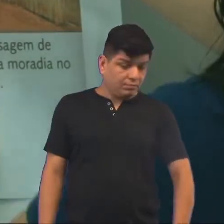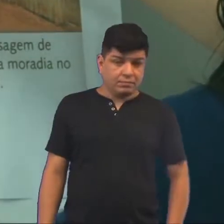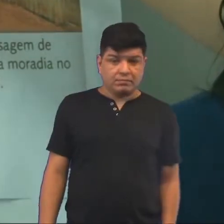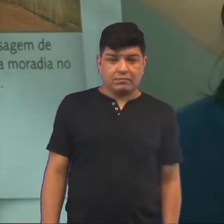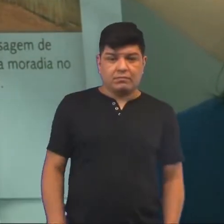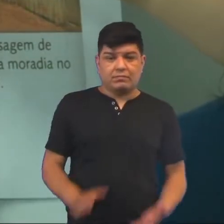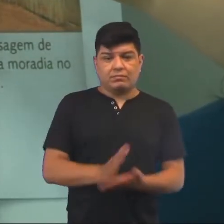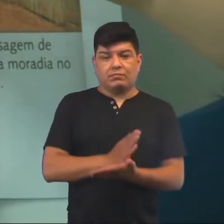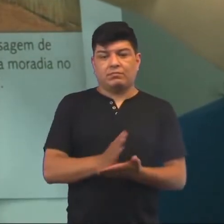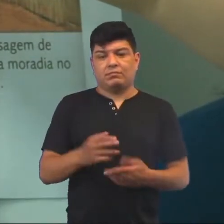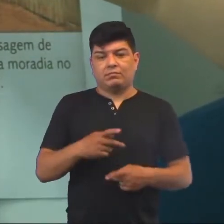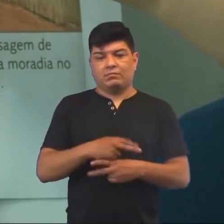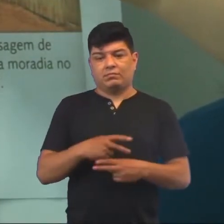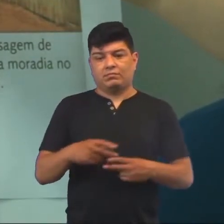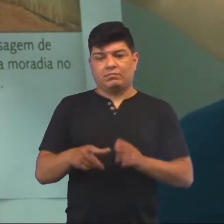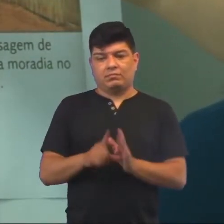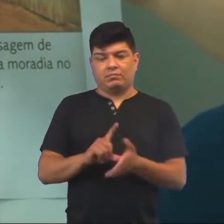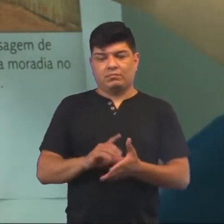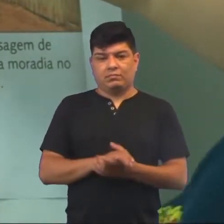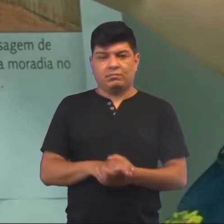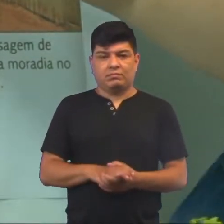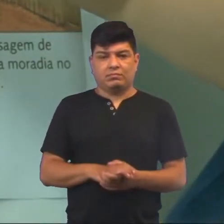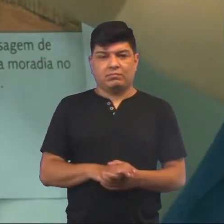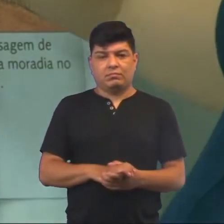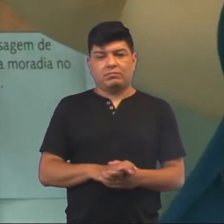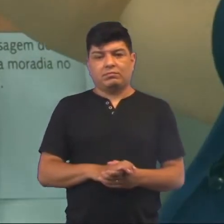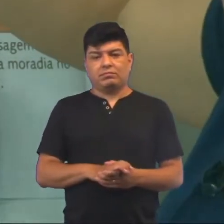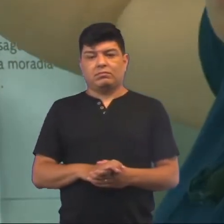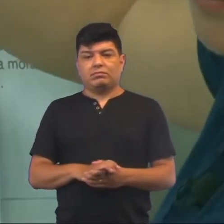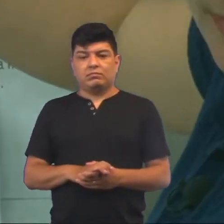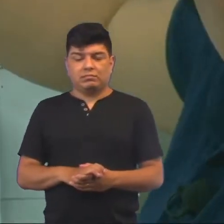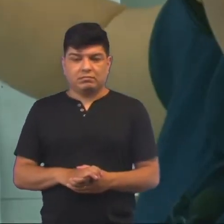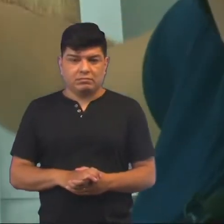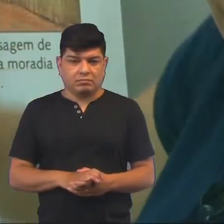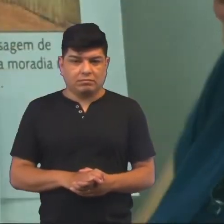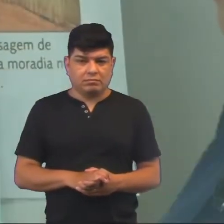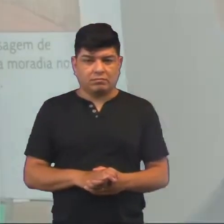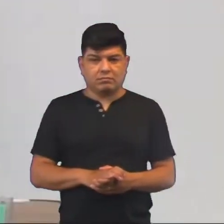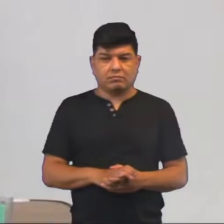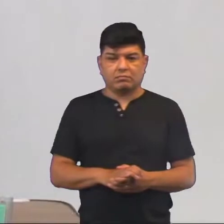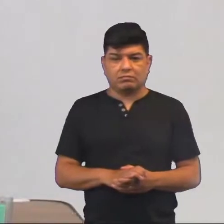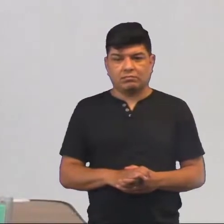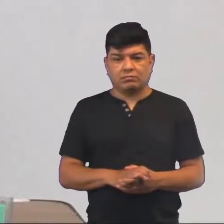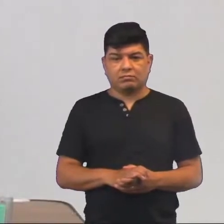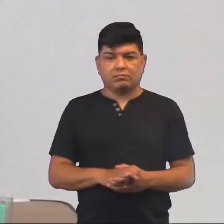produtos anteriormente, tá? E aí,